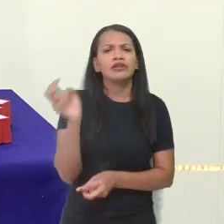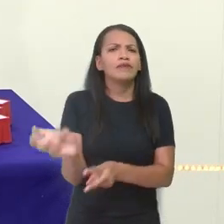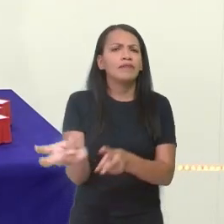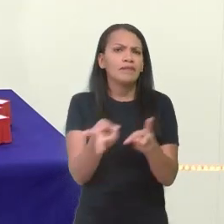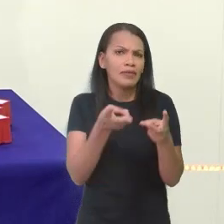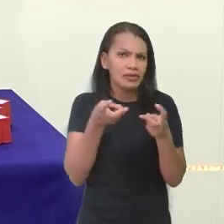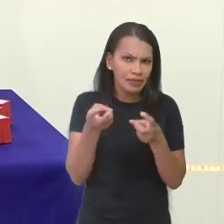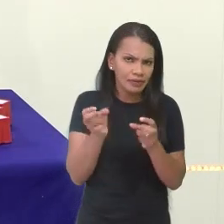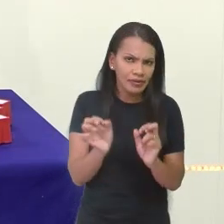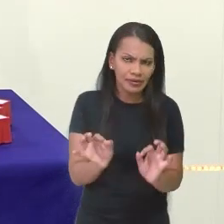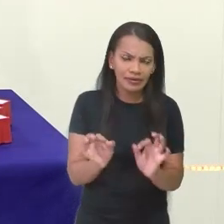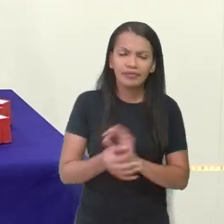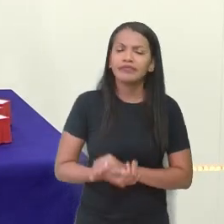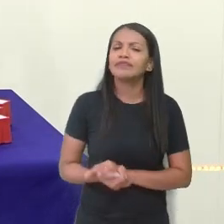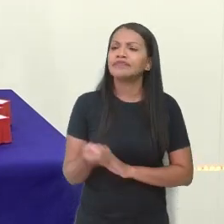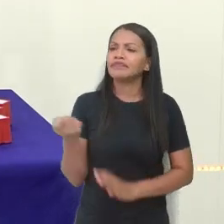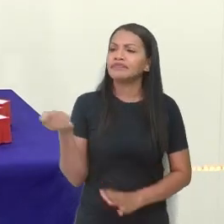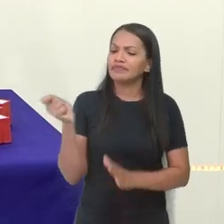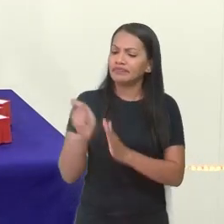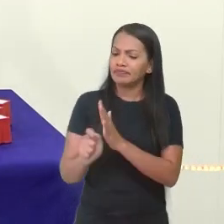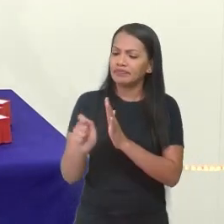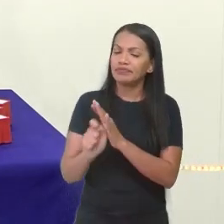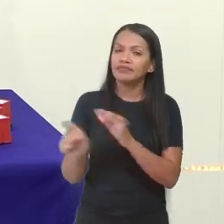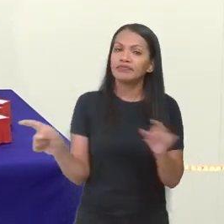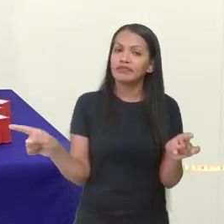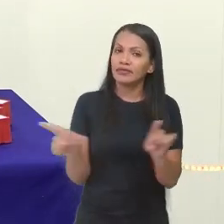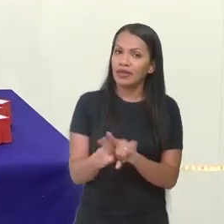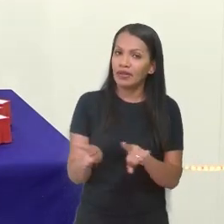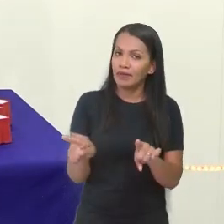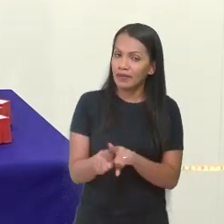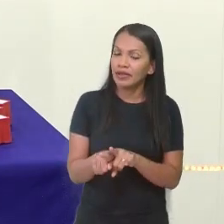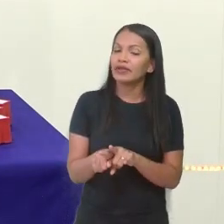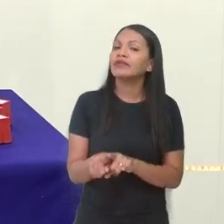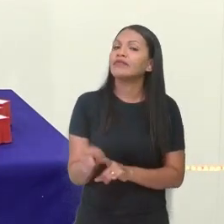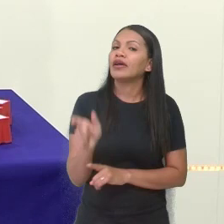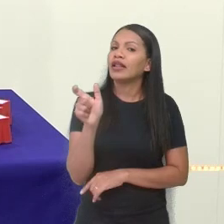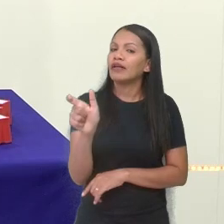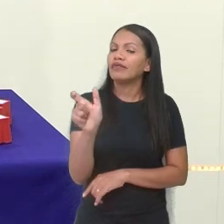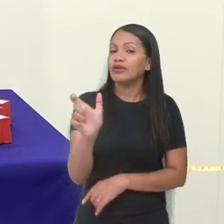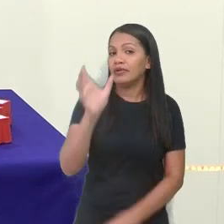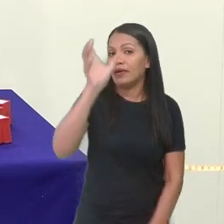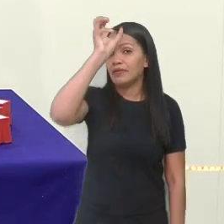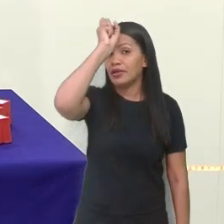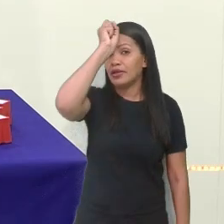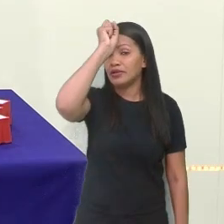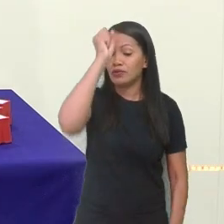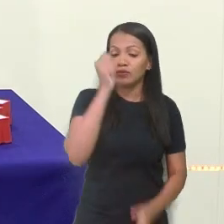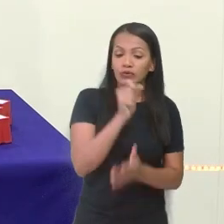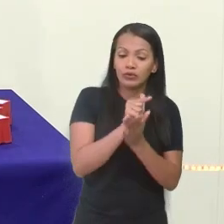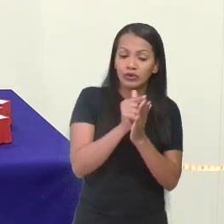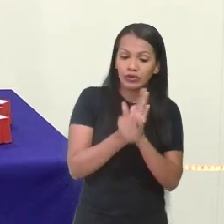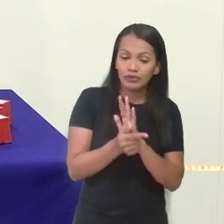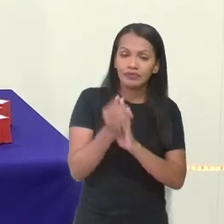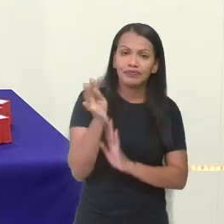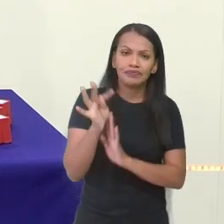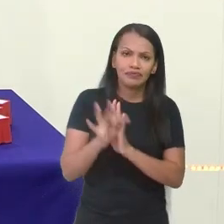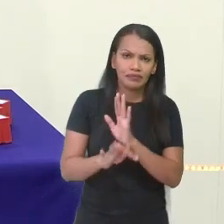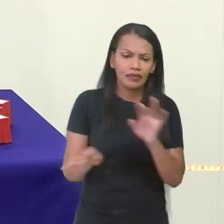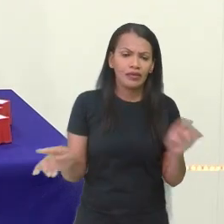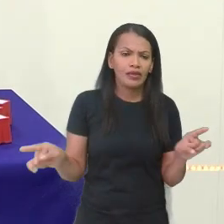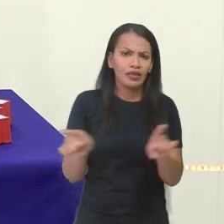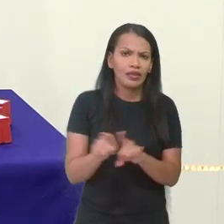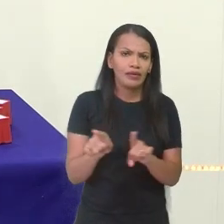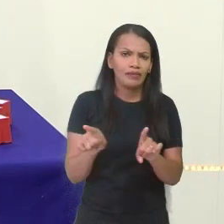observar a escrita também da palavra. A gente aprende o gênero textual, mas a gente